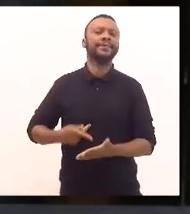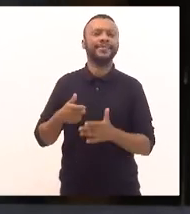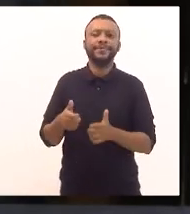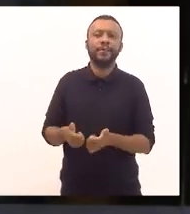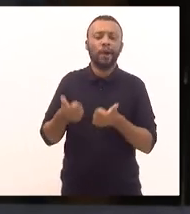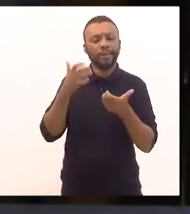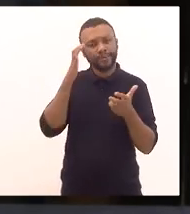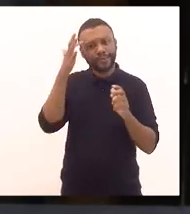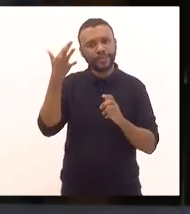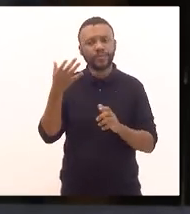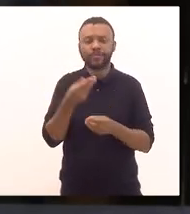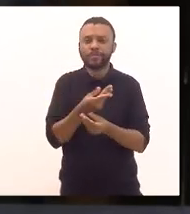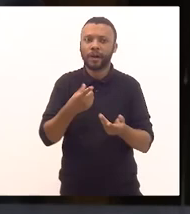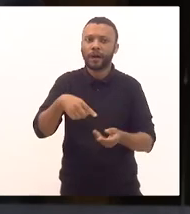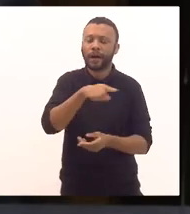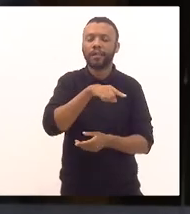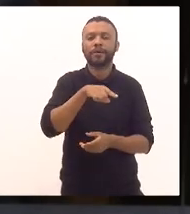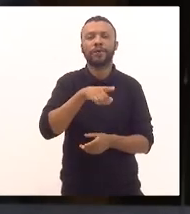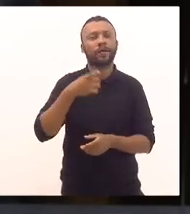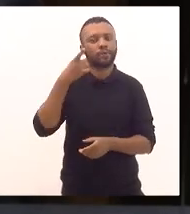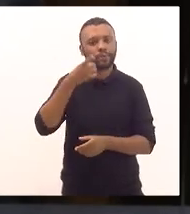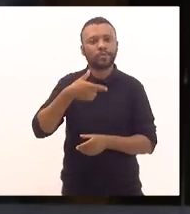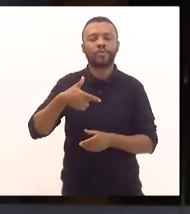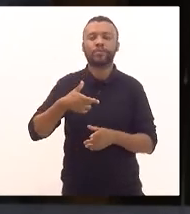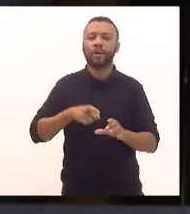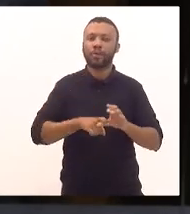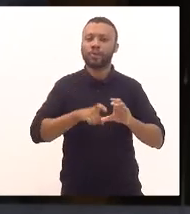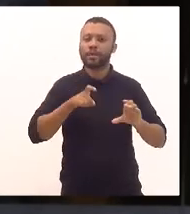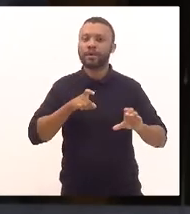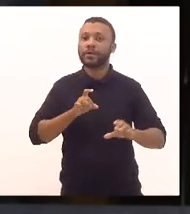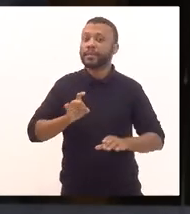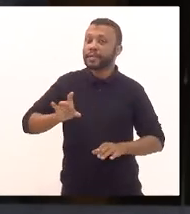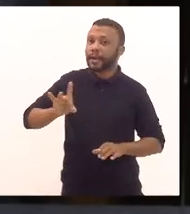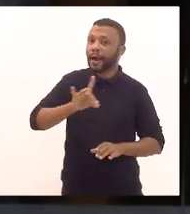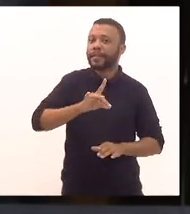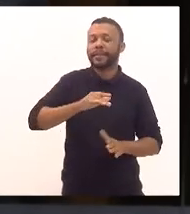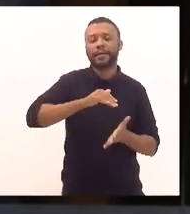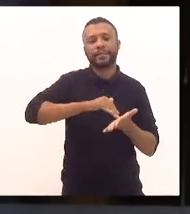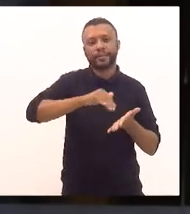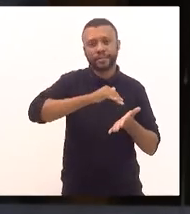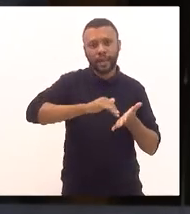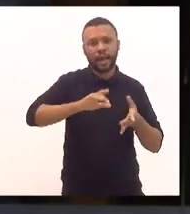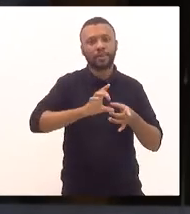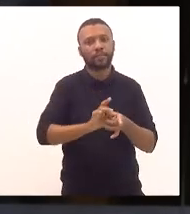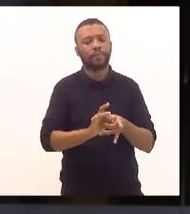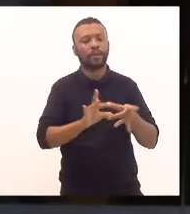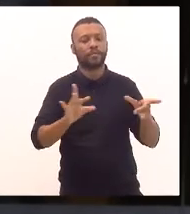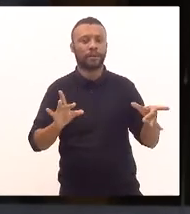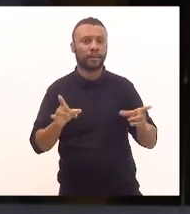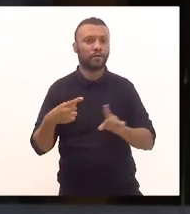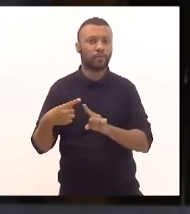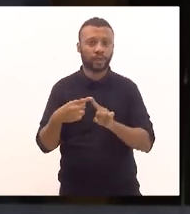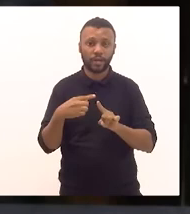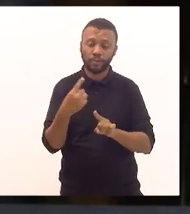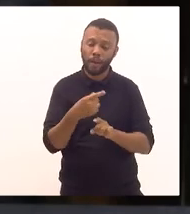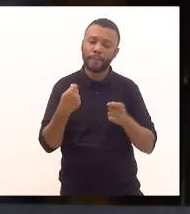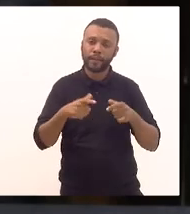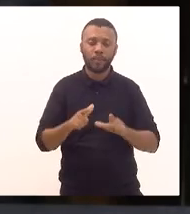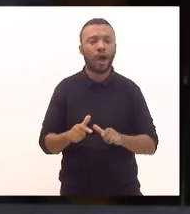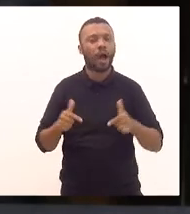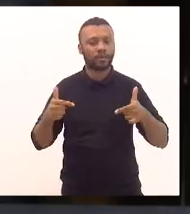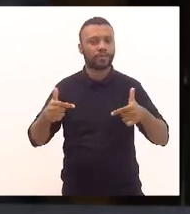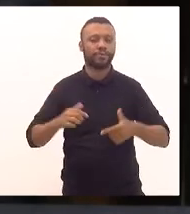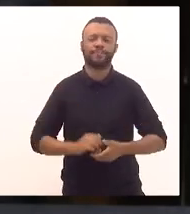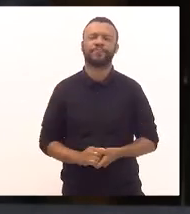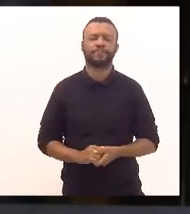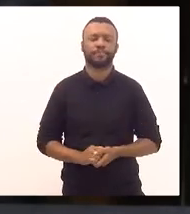condições para os parlamentares com autonomia orçamentária dos gabinetes o mais Liberdade porque assim que a gente precisa agir